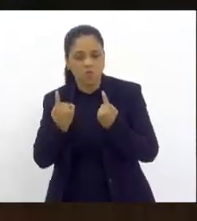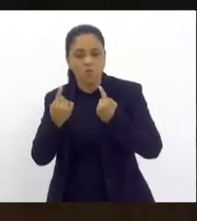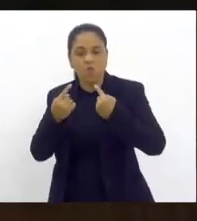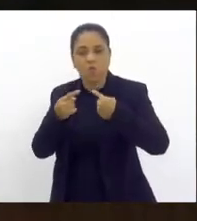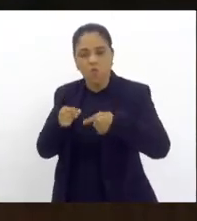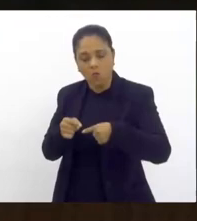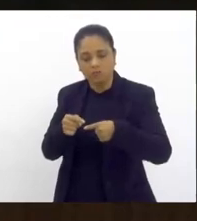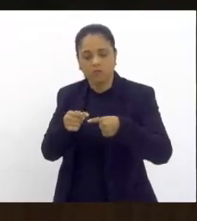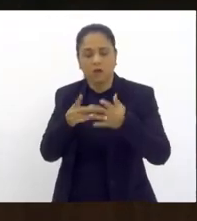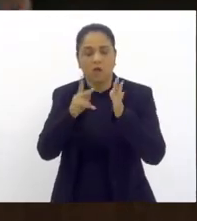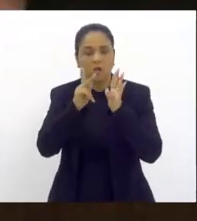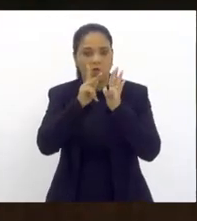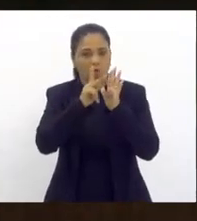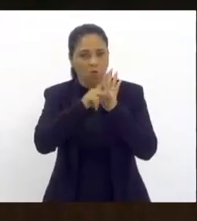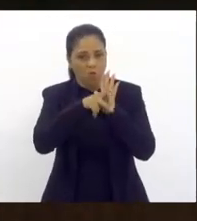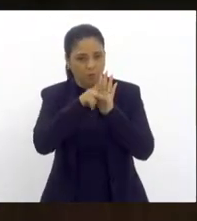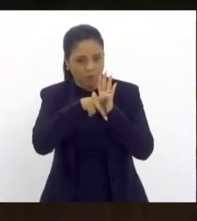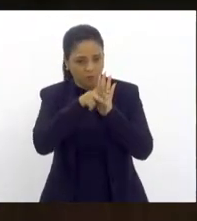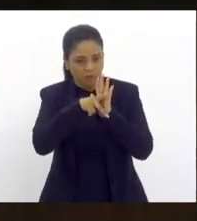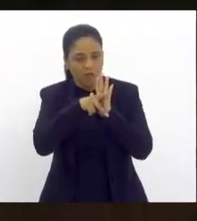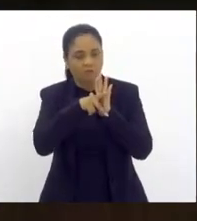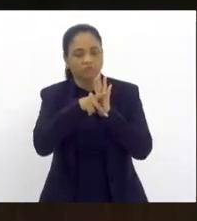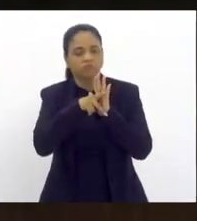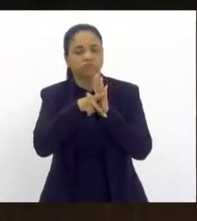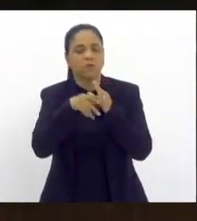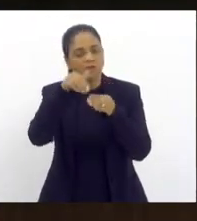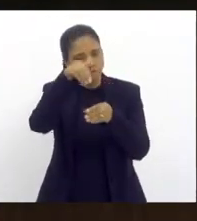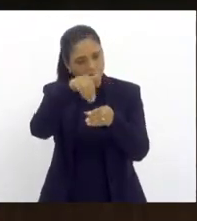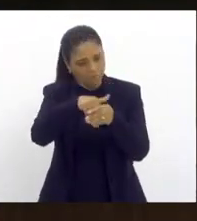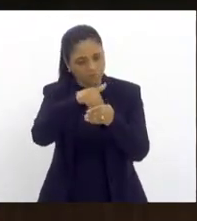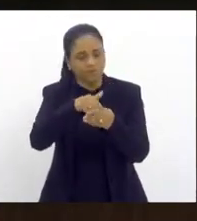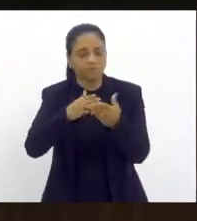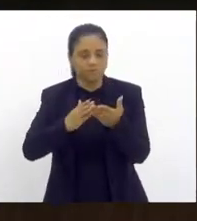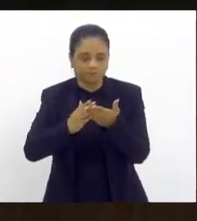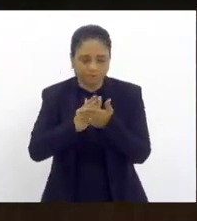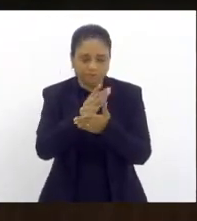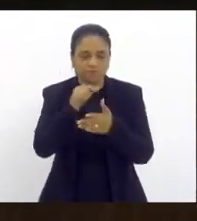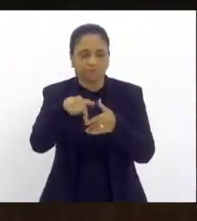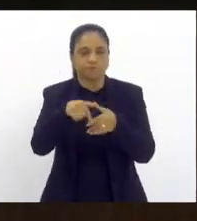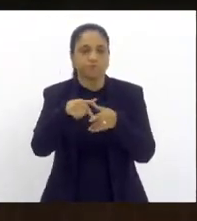esse projeto, a favor do que já estava na casa, e digo, o respeito é para